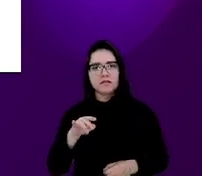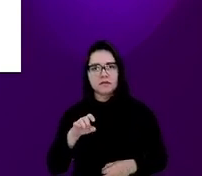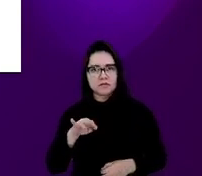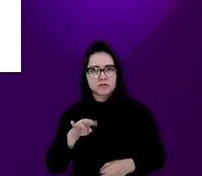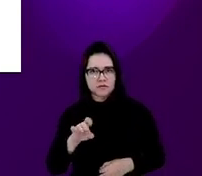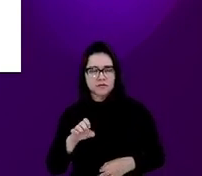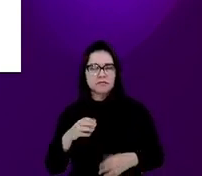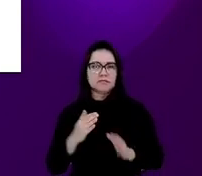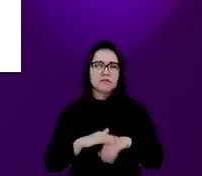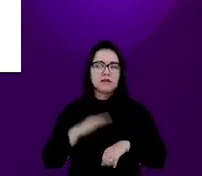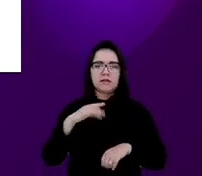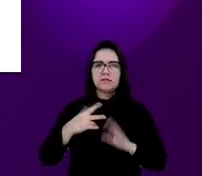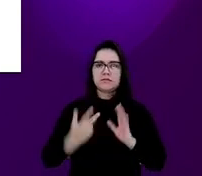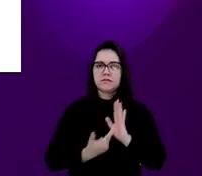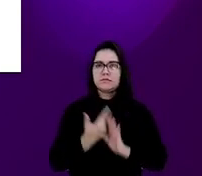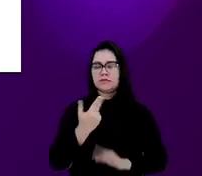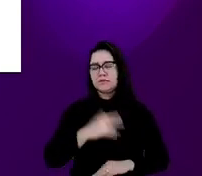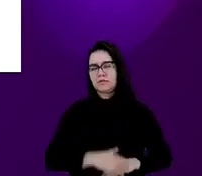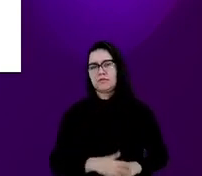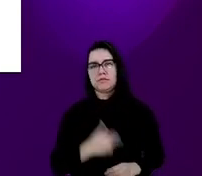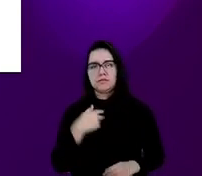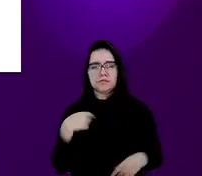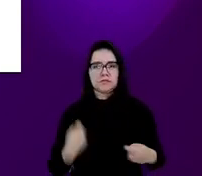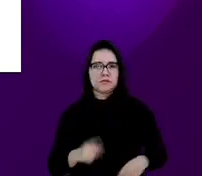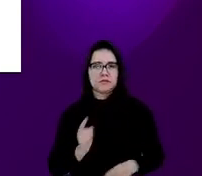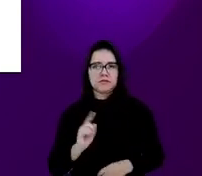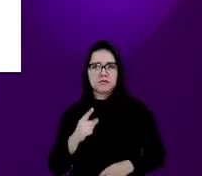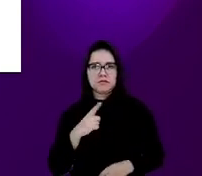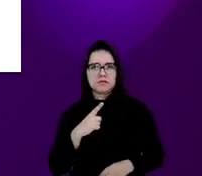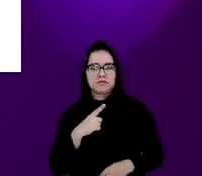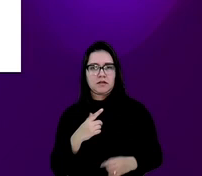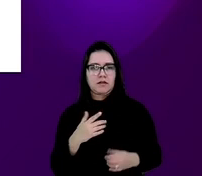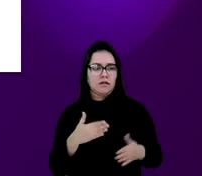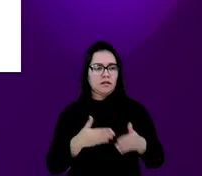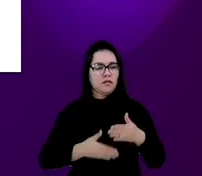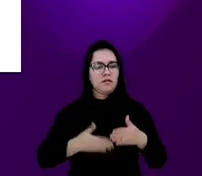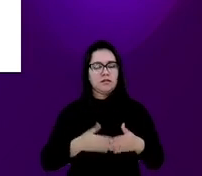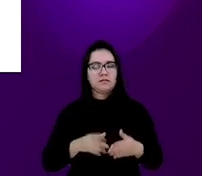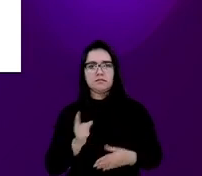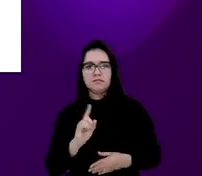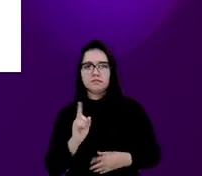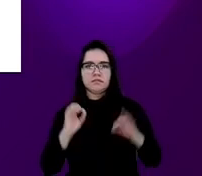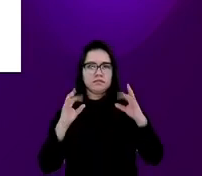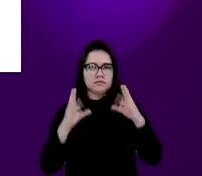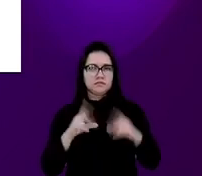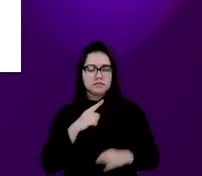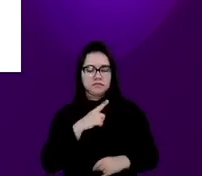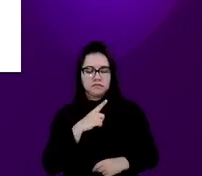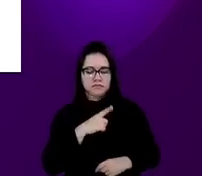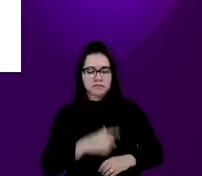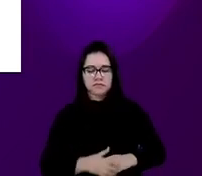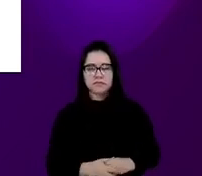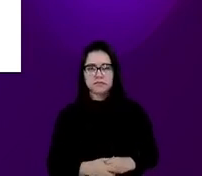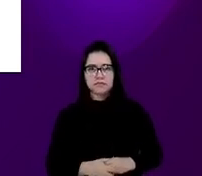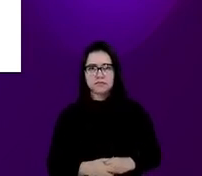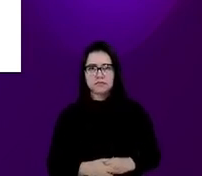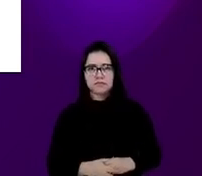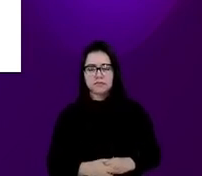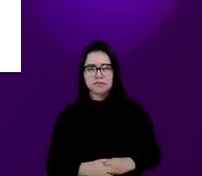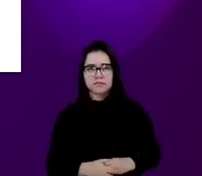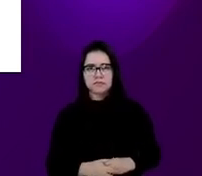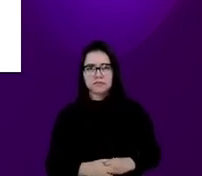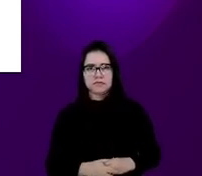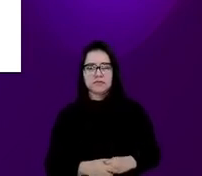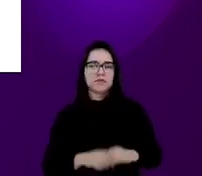a cirurgia. Não precisa ser aquele índice restrito de até 14 ou 16 que a gente segue para câncer de cólon. Câncer